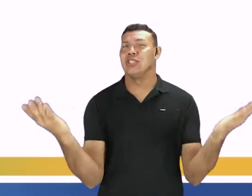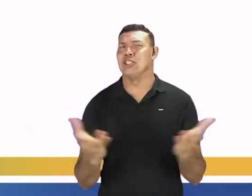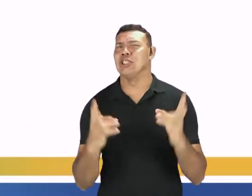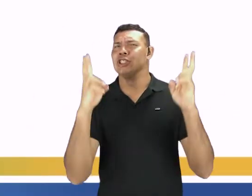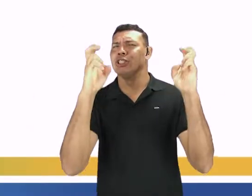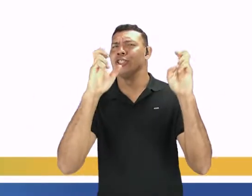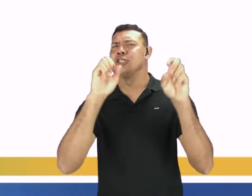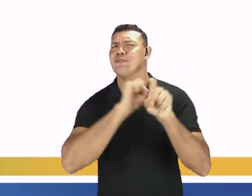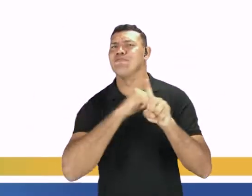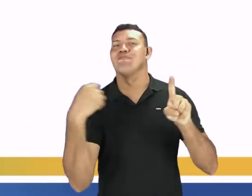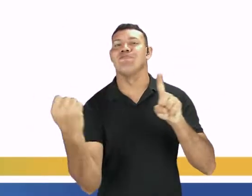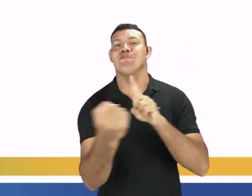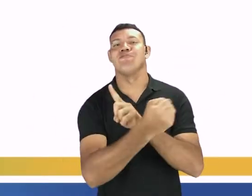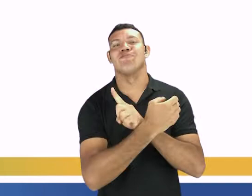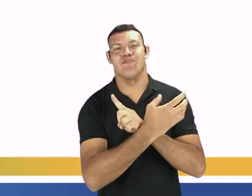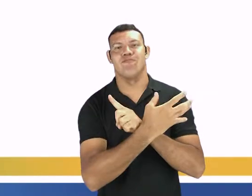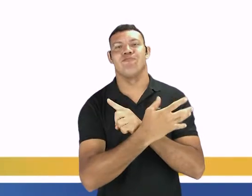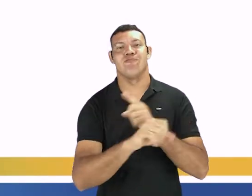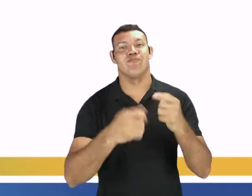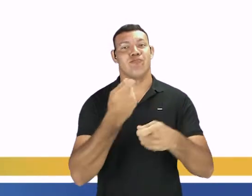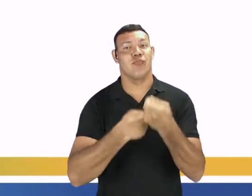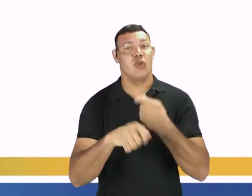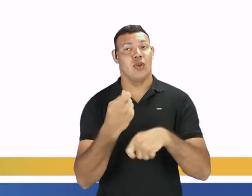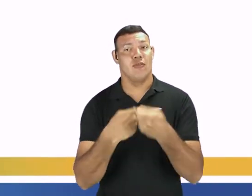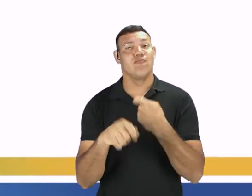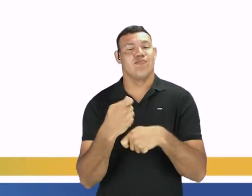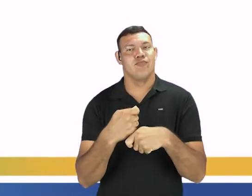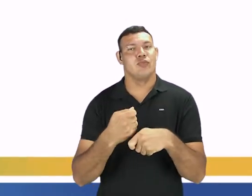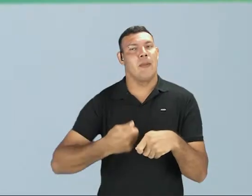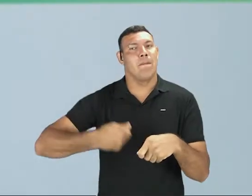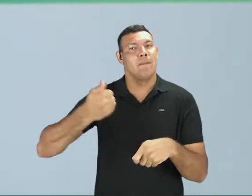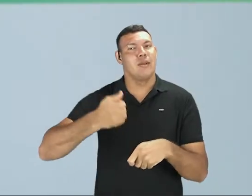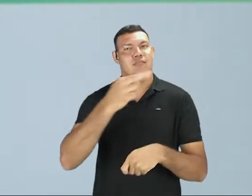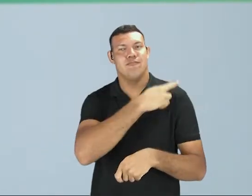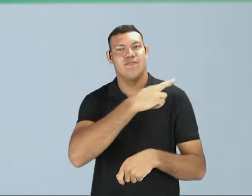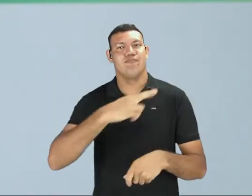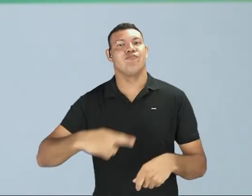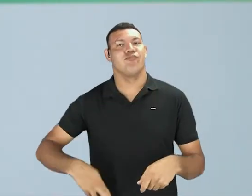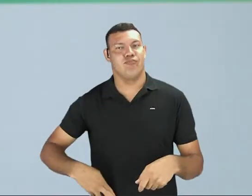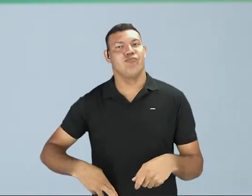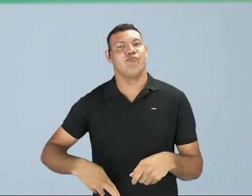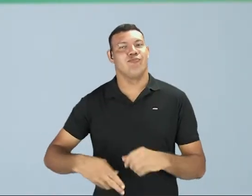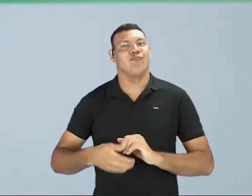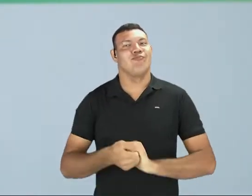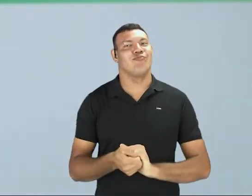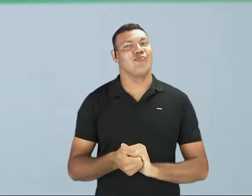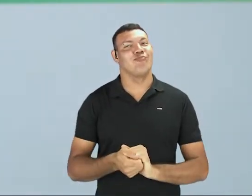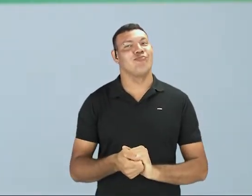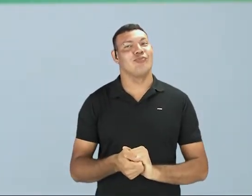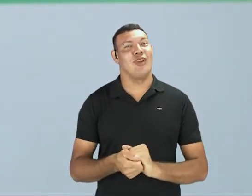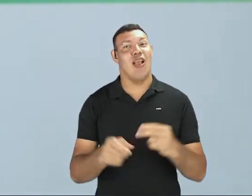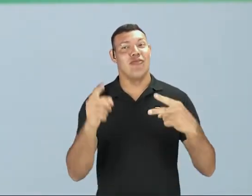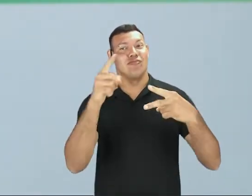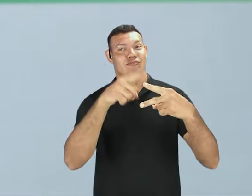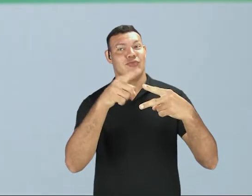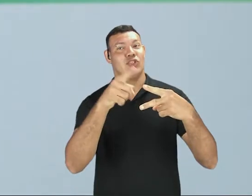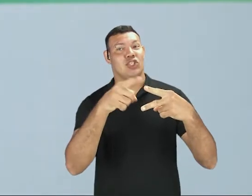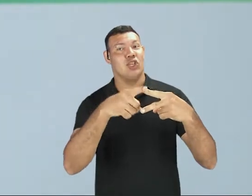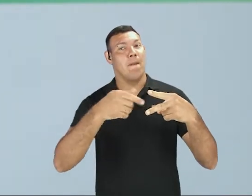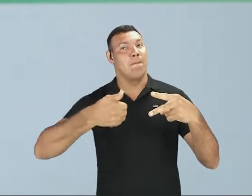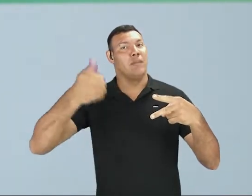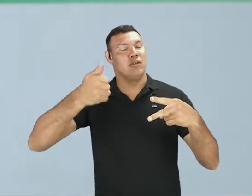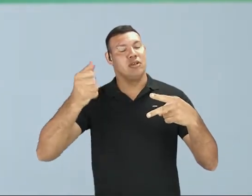sobre a sociedade e economia nessa Primeira República, parte 1, tá? Que essa aula terão aí duas